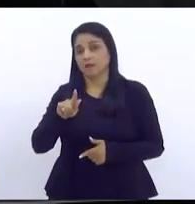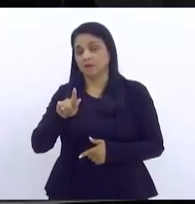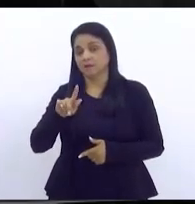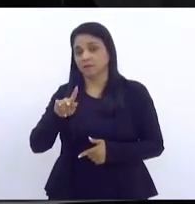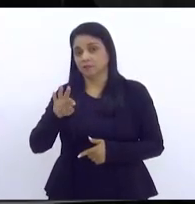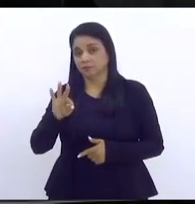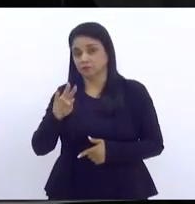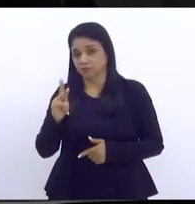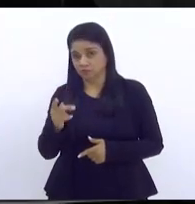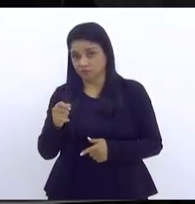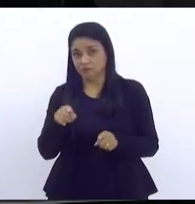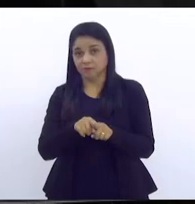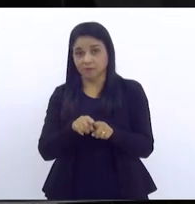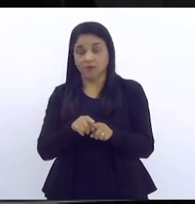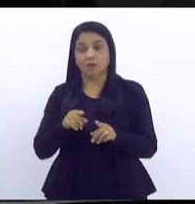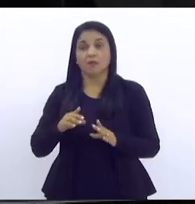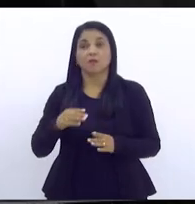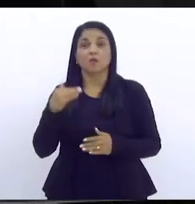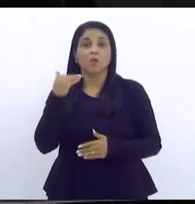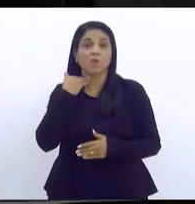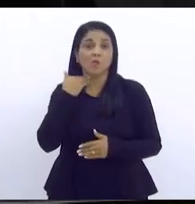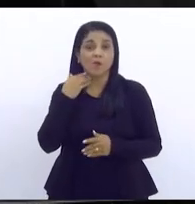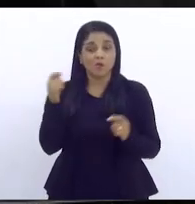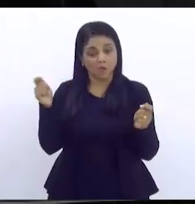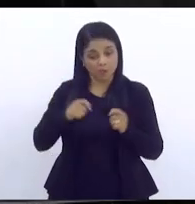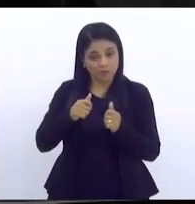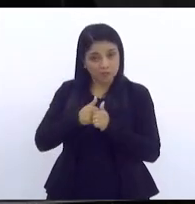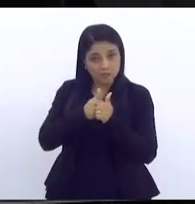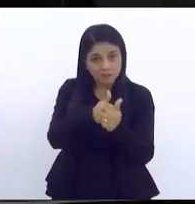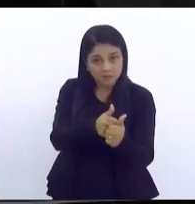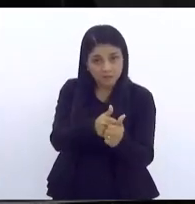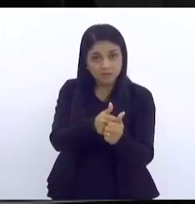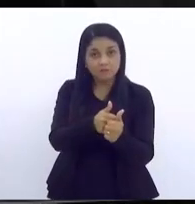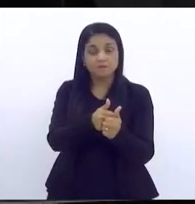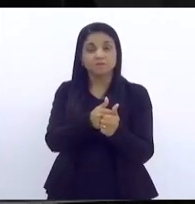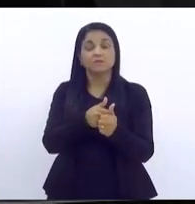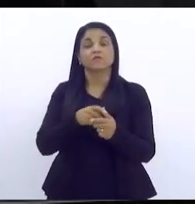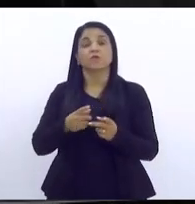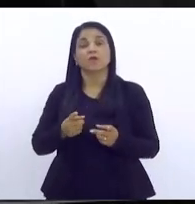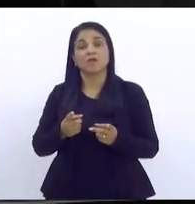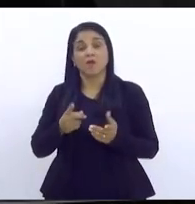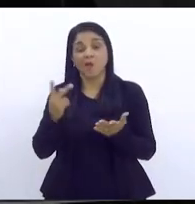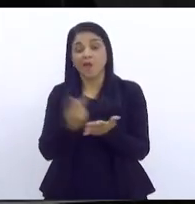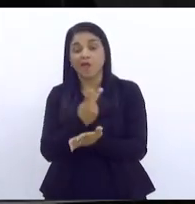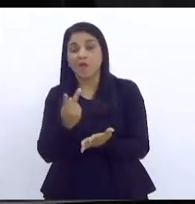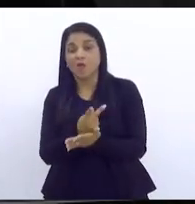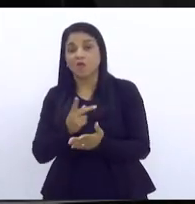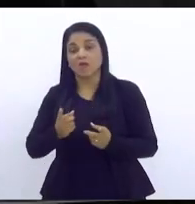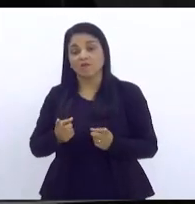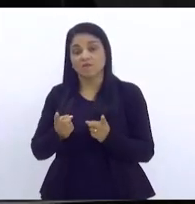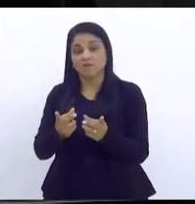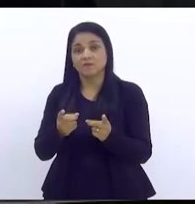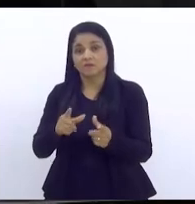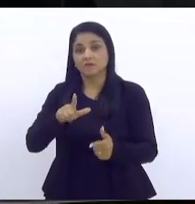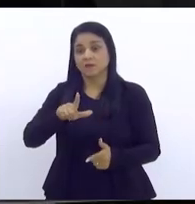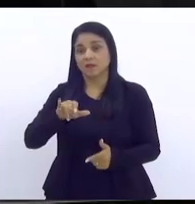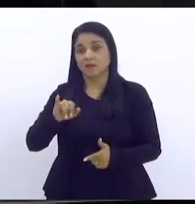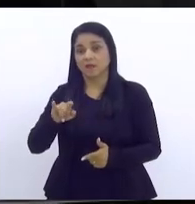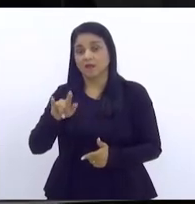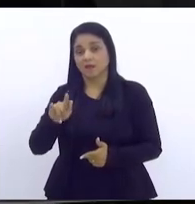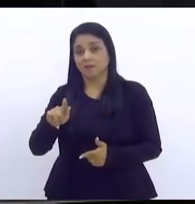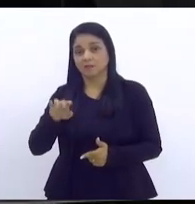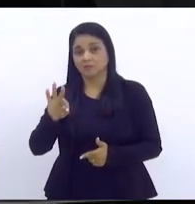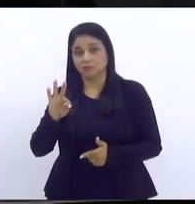escola que o banco poderia seguir é o erro que foi a privatização da Light Hoje nós estamos vendo